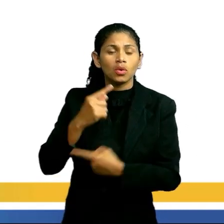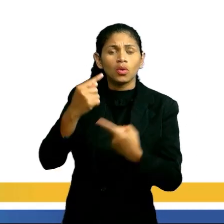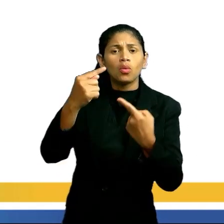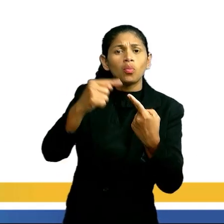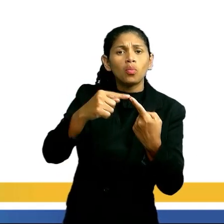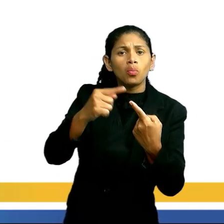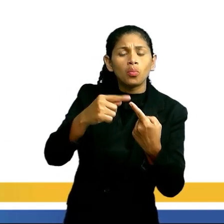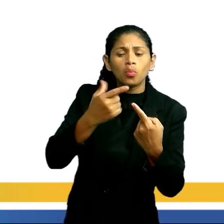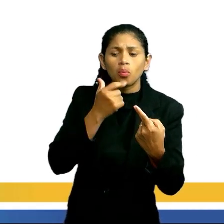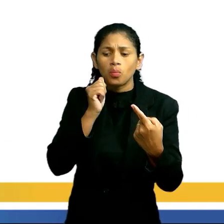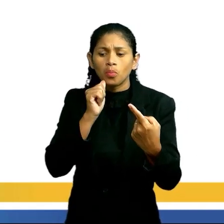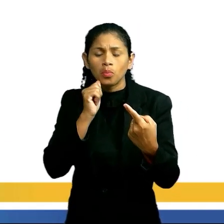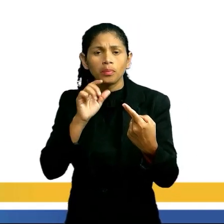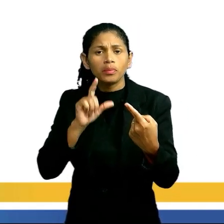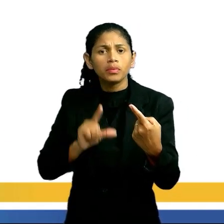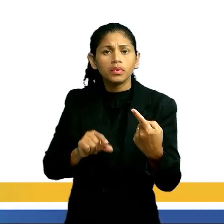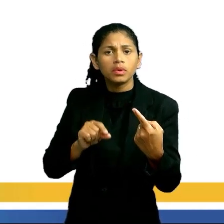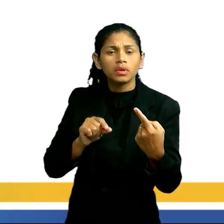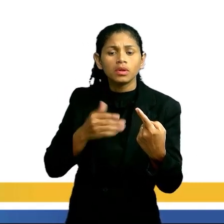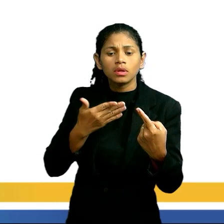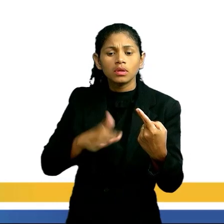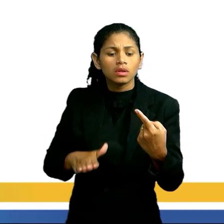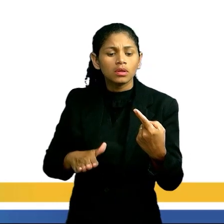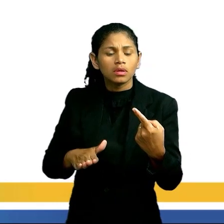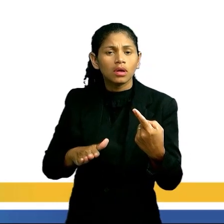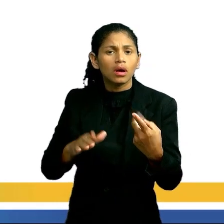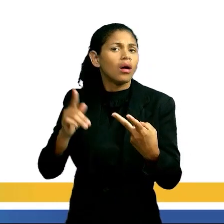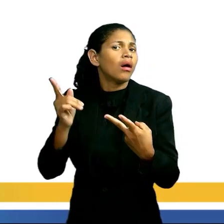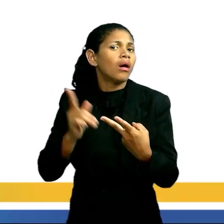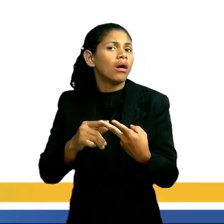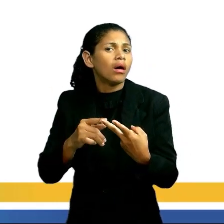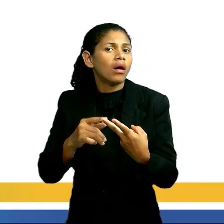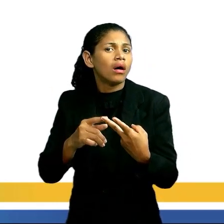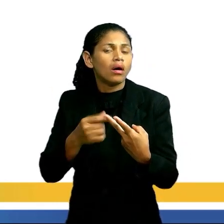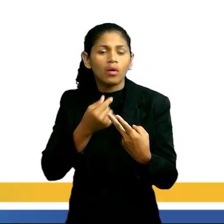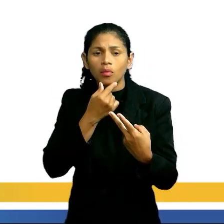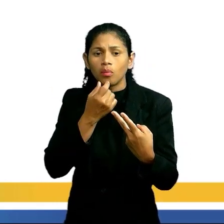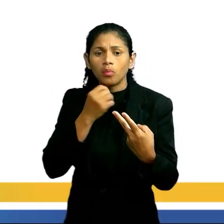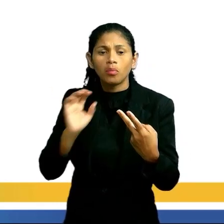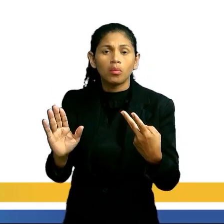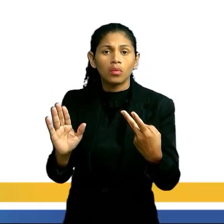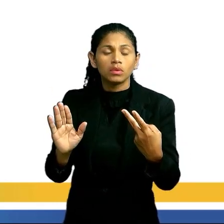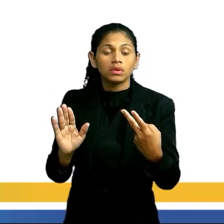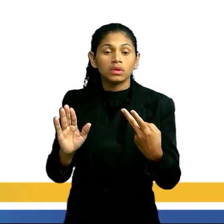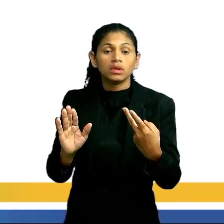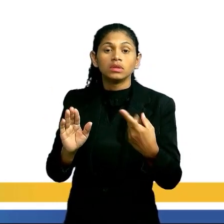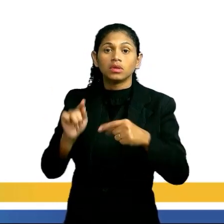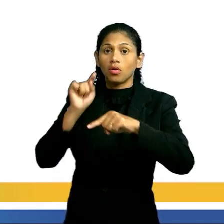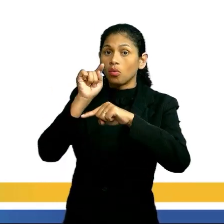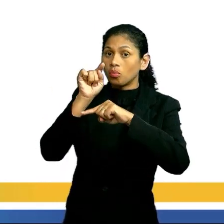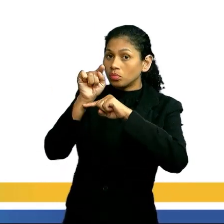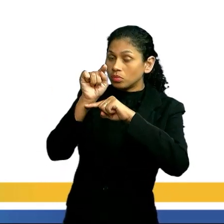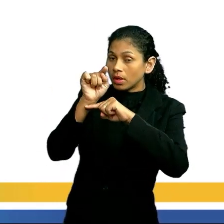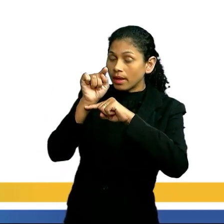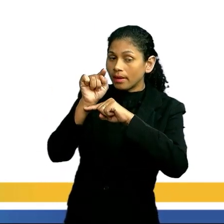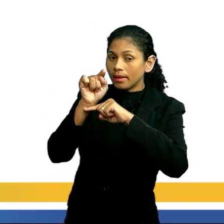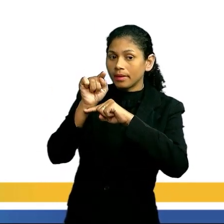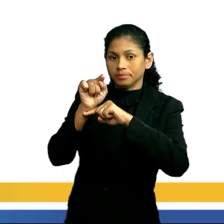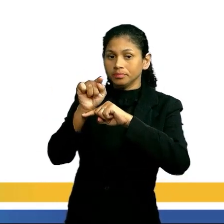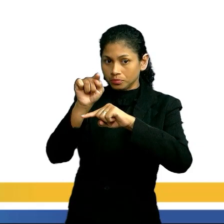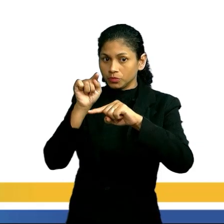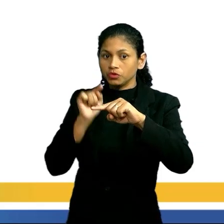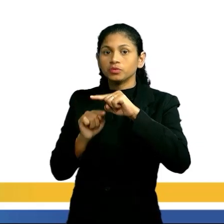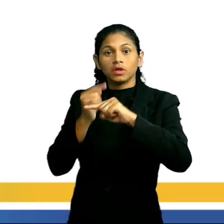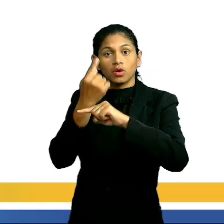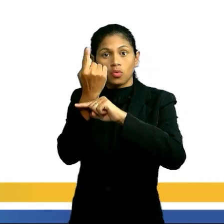um menino no segundo filho? 1 sobre 2 também. Então, multiplica-se. 1 sobre 2 vezes 1 sobre 2, 1 sobre